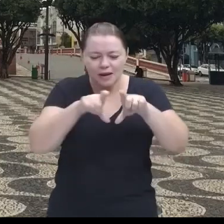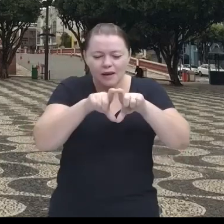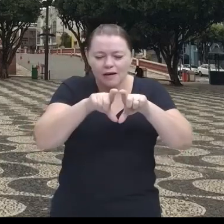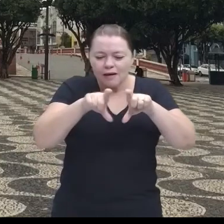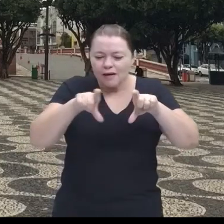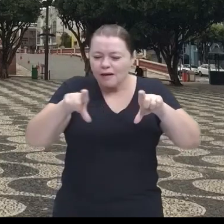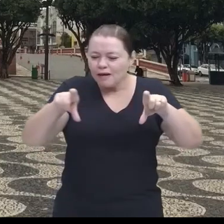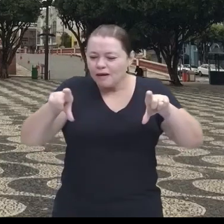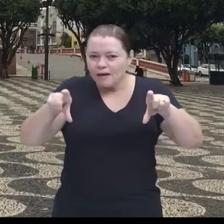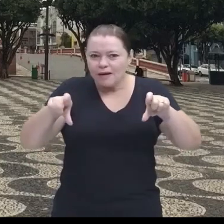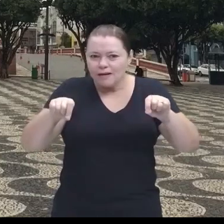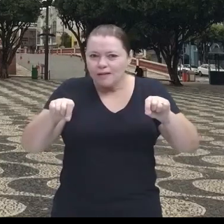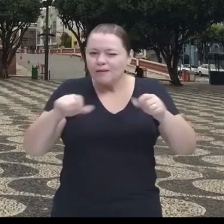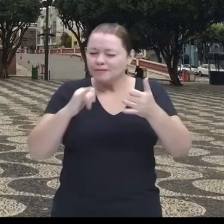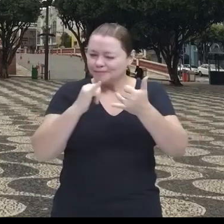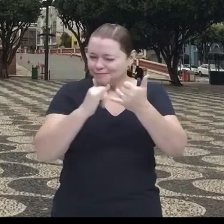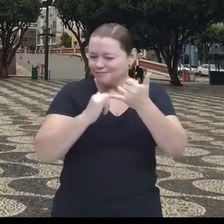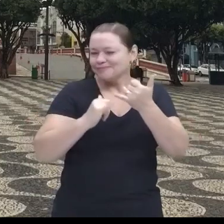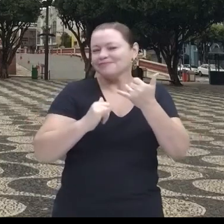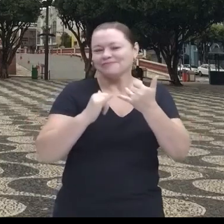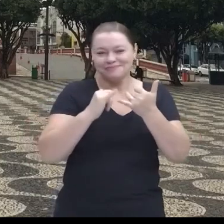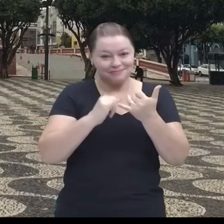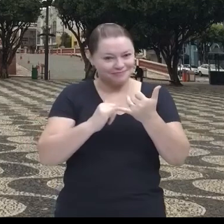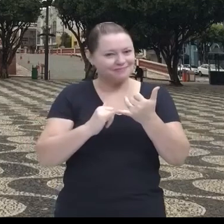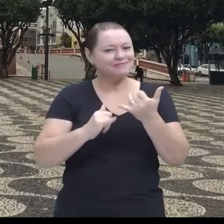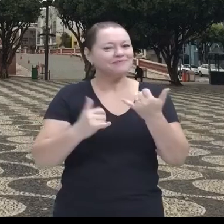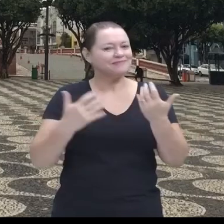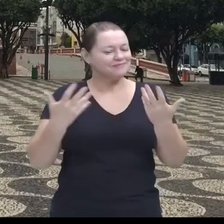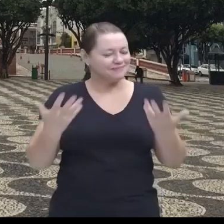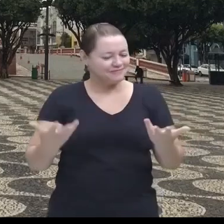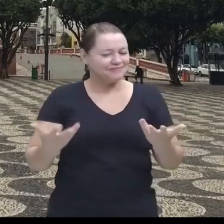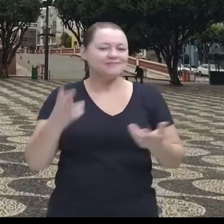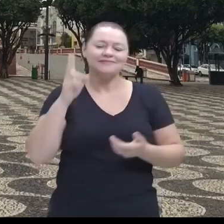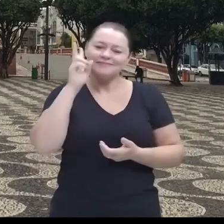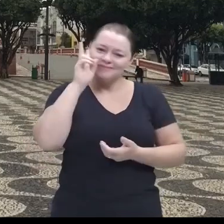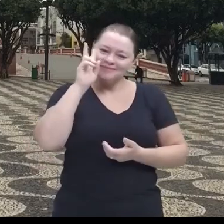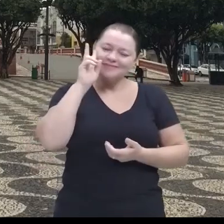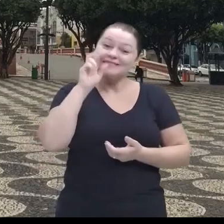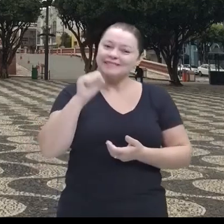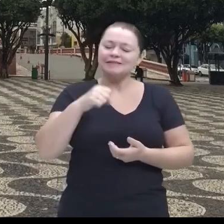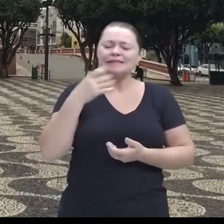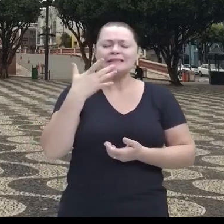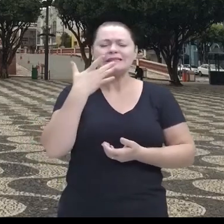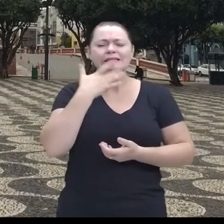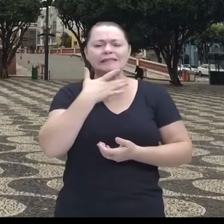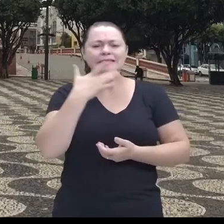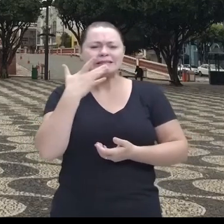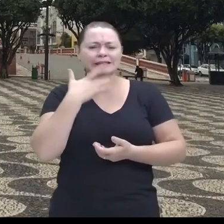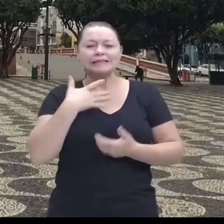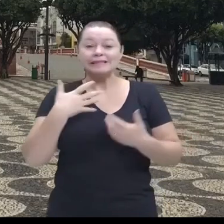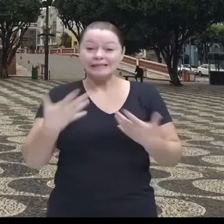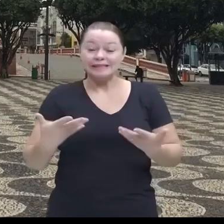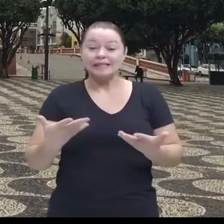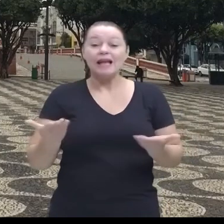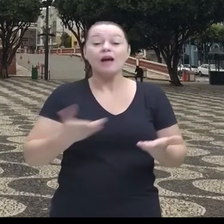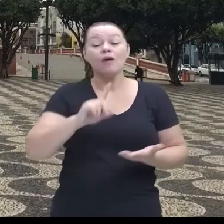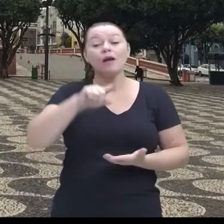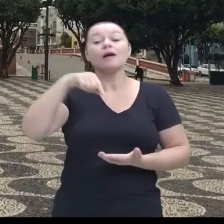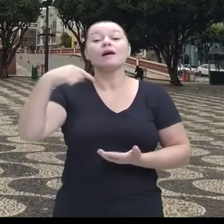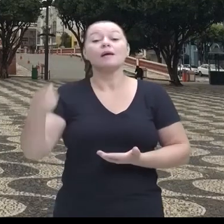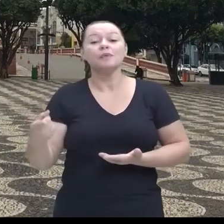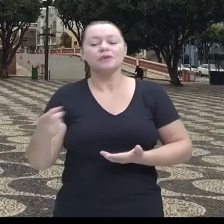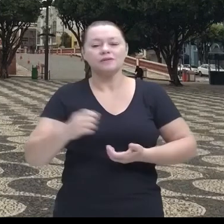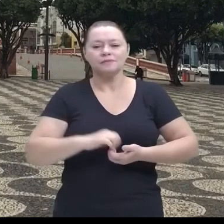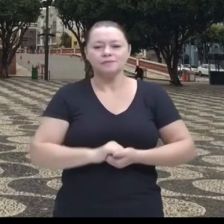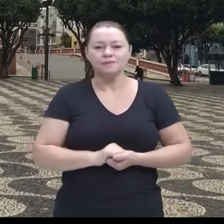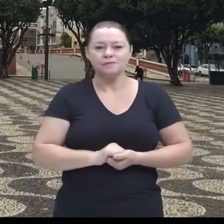hein? Retângulo, lembra barras de chocolate, que delícia! E que vem agora o próximo.